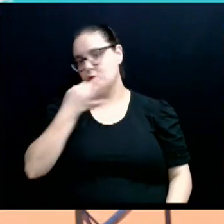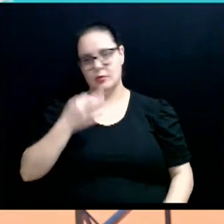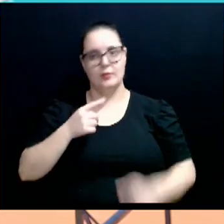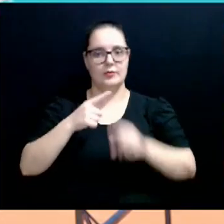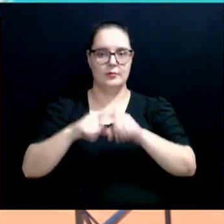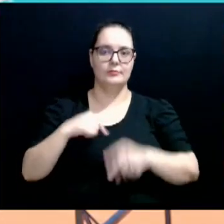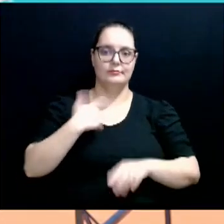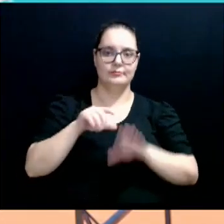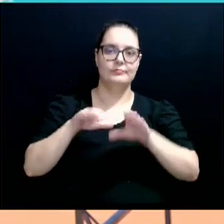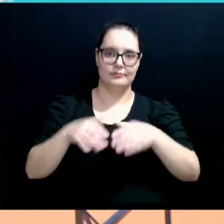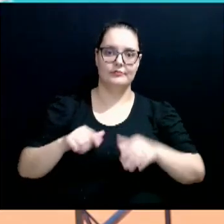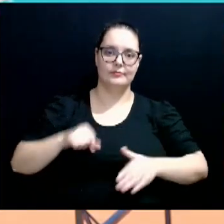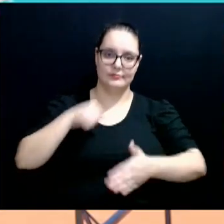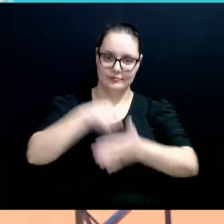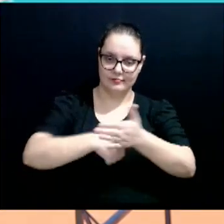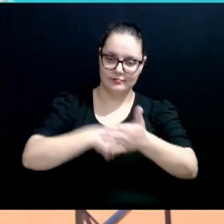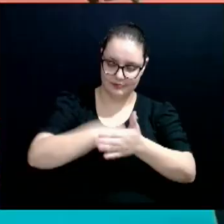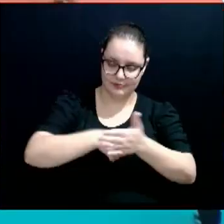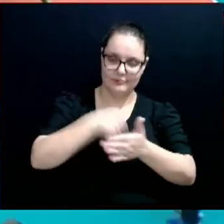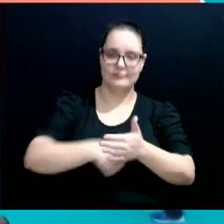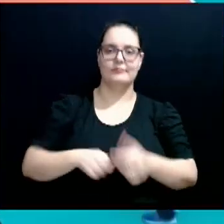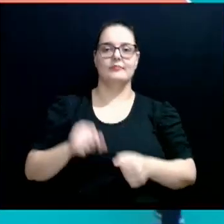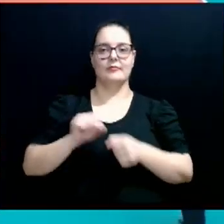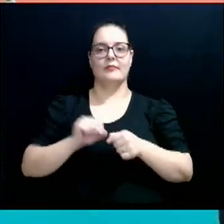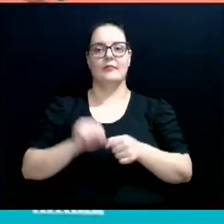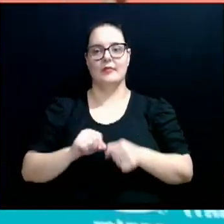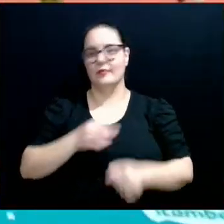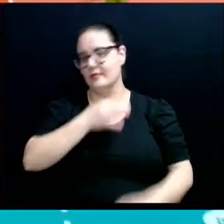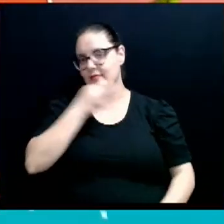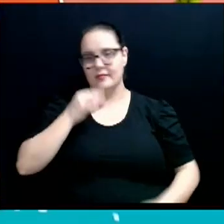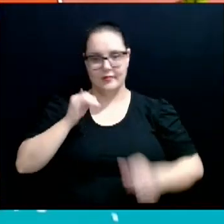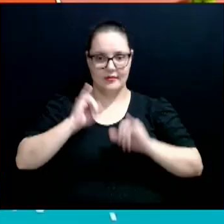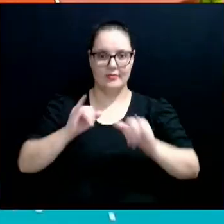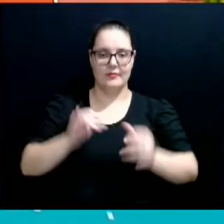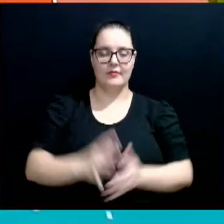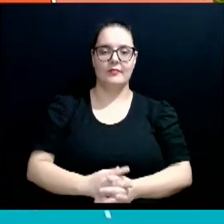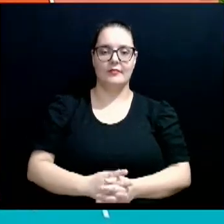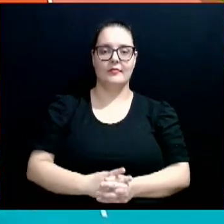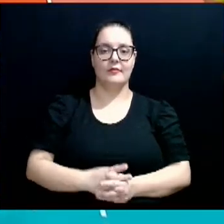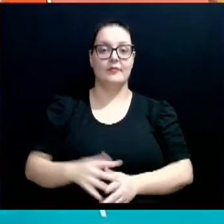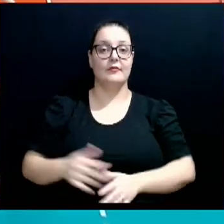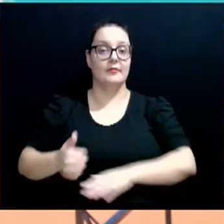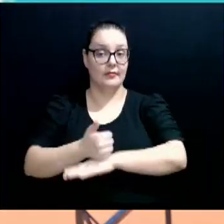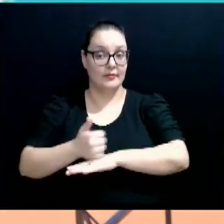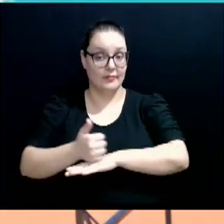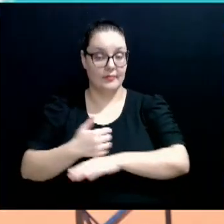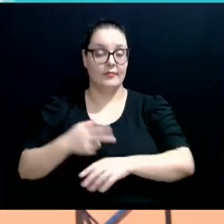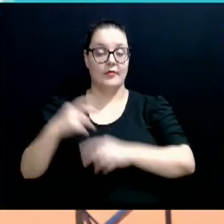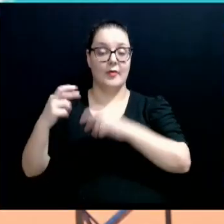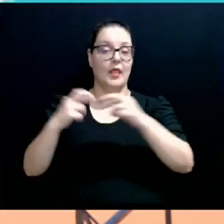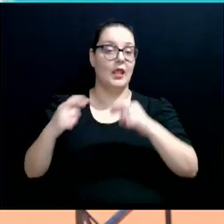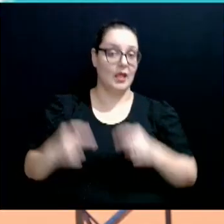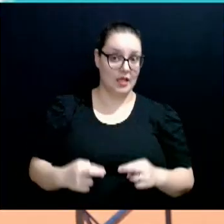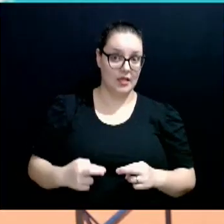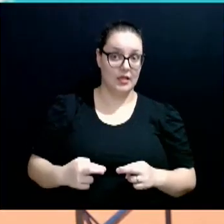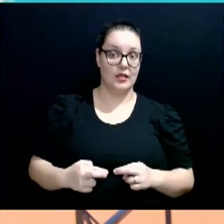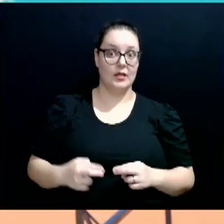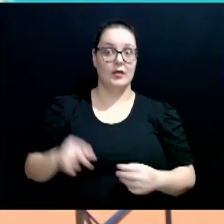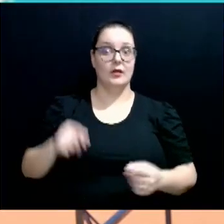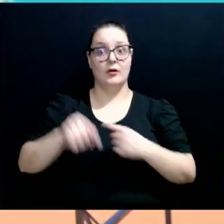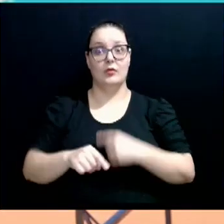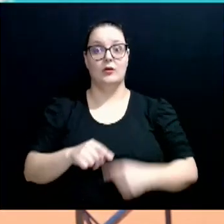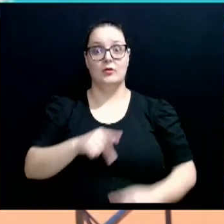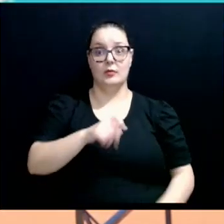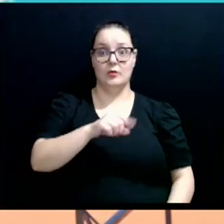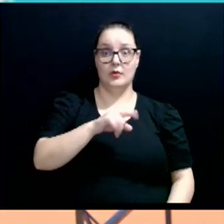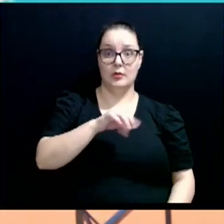lutando muito para fazer uma bela campanha lá. O atleta ainda analisou sobre a estreia contra uma equipe polonesa. Talvez